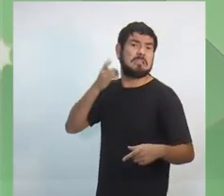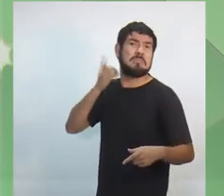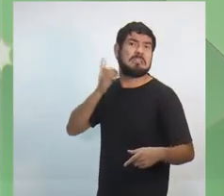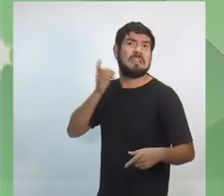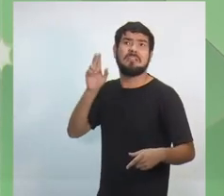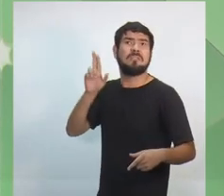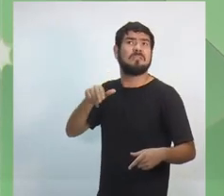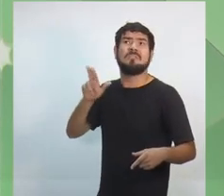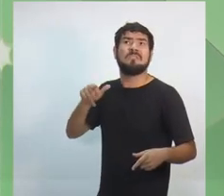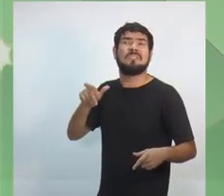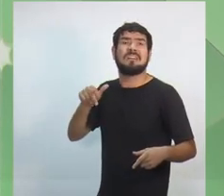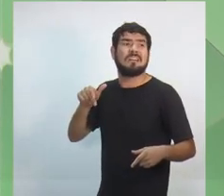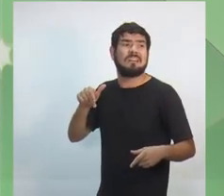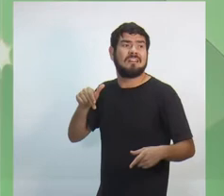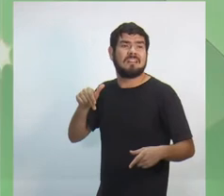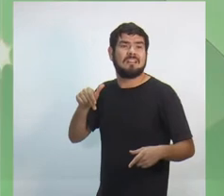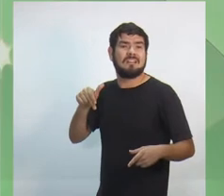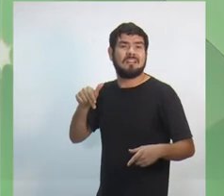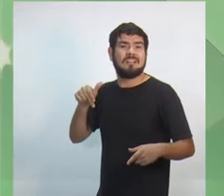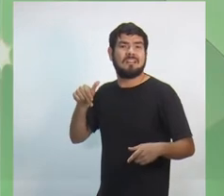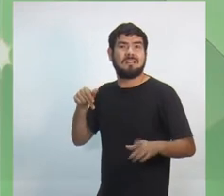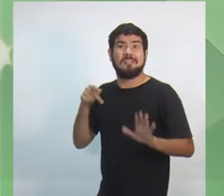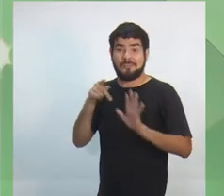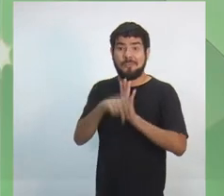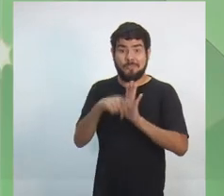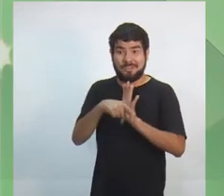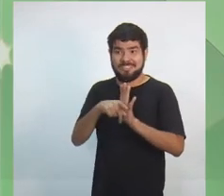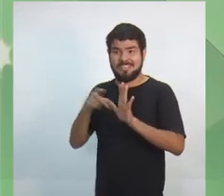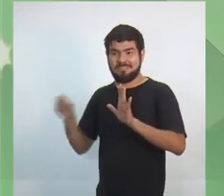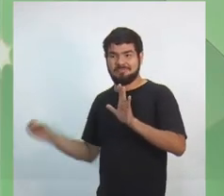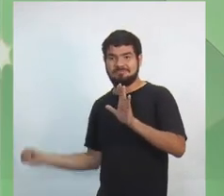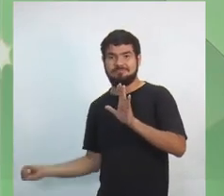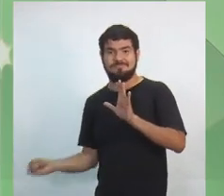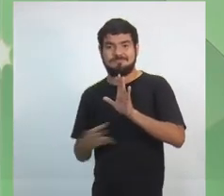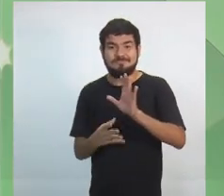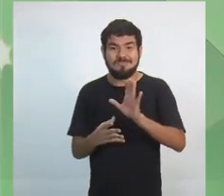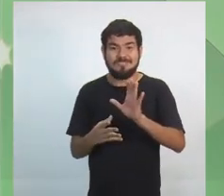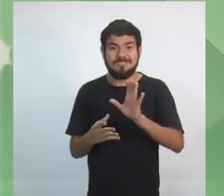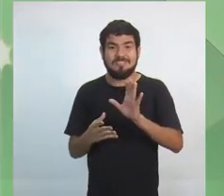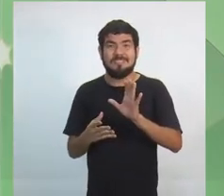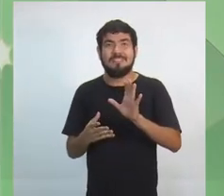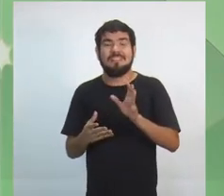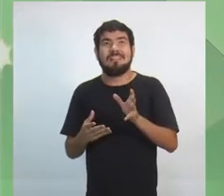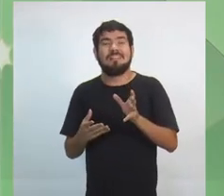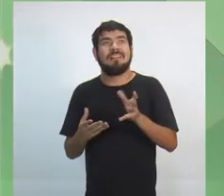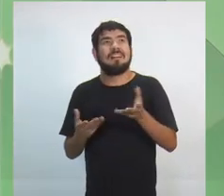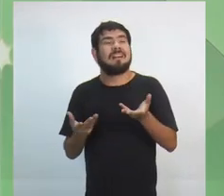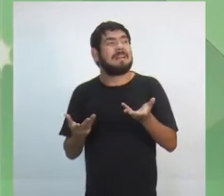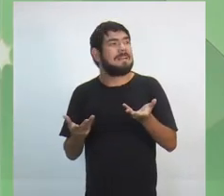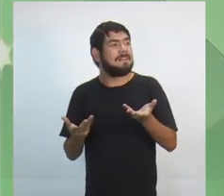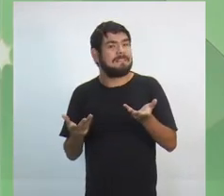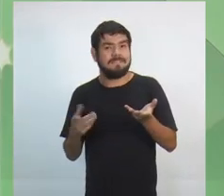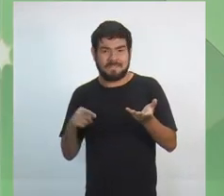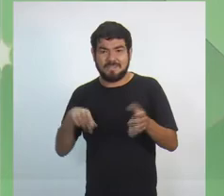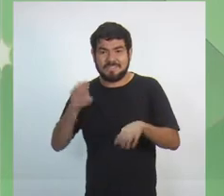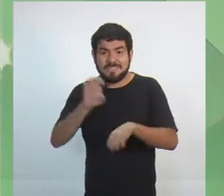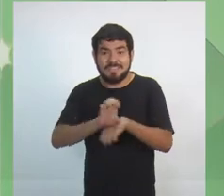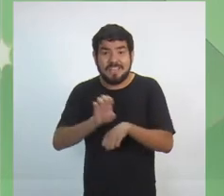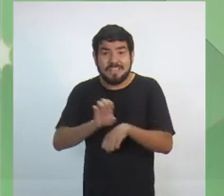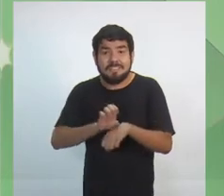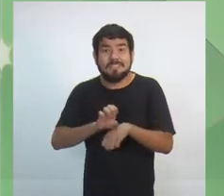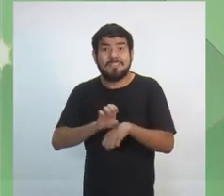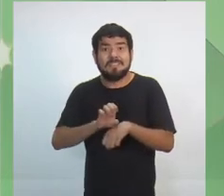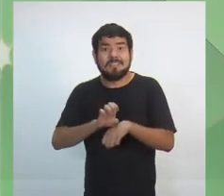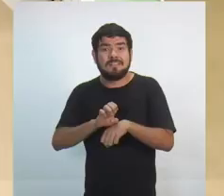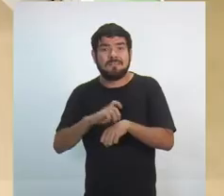tentado colocar algum projeto que diga realmente pelo menos uma outra vocação, tá, para o nosso estado, para que a gente não